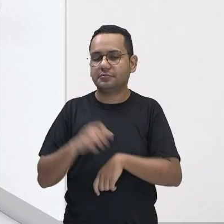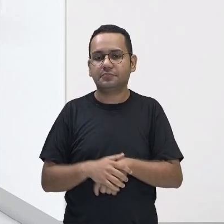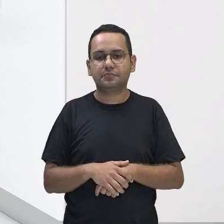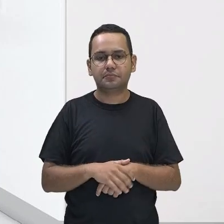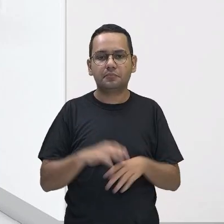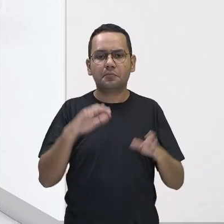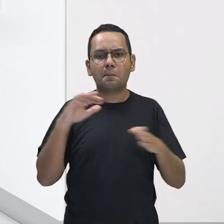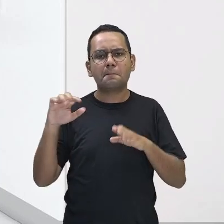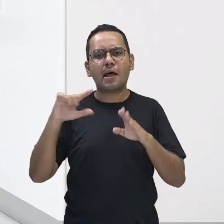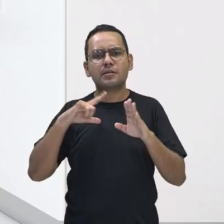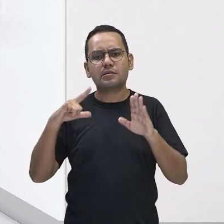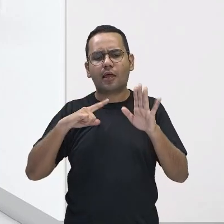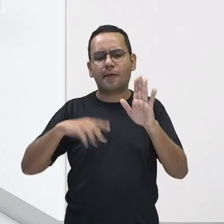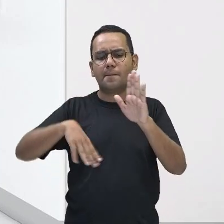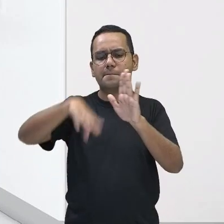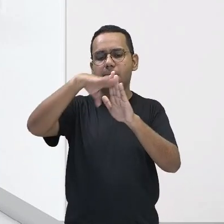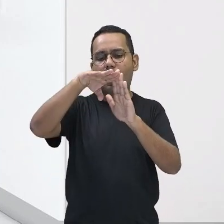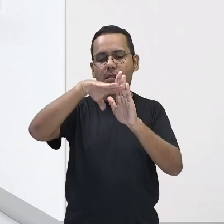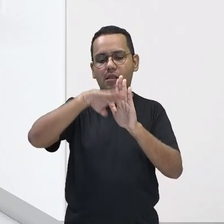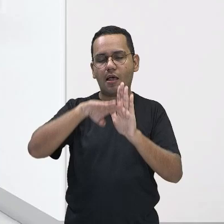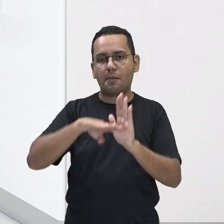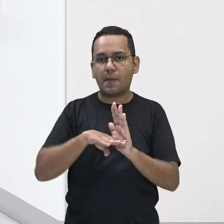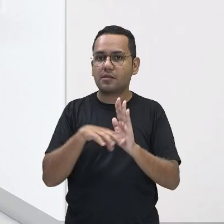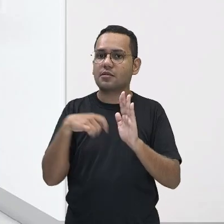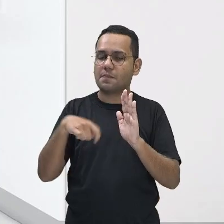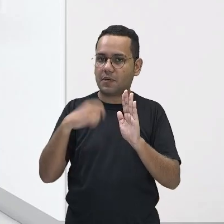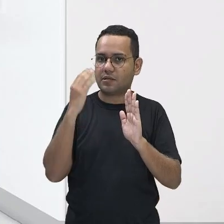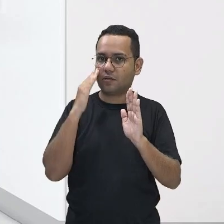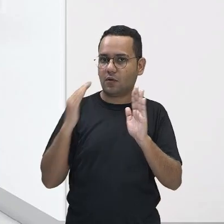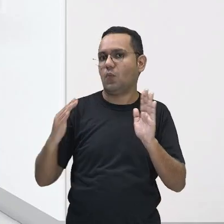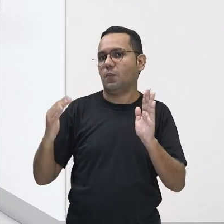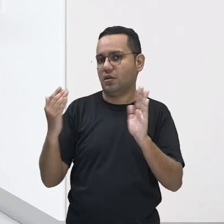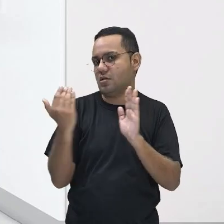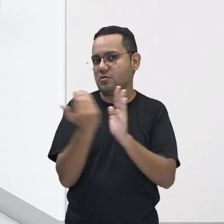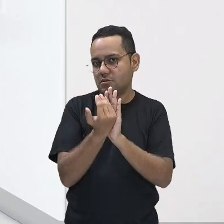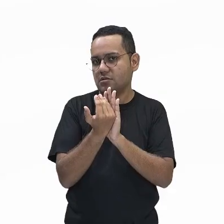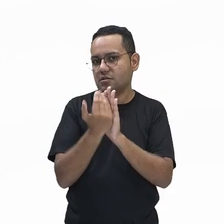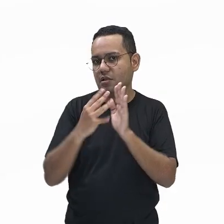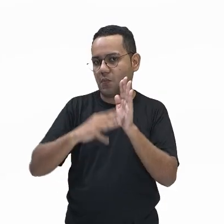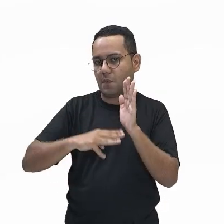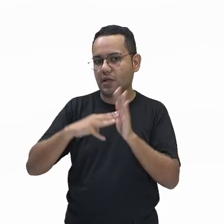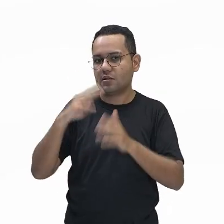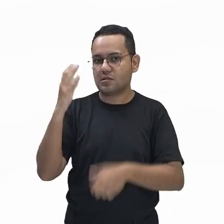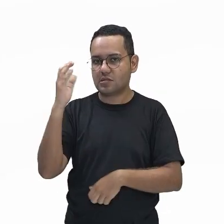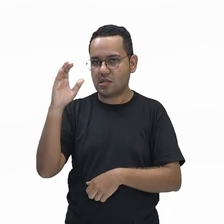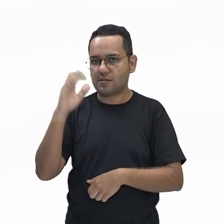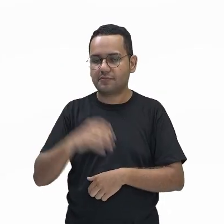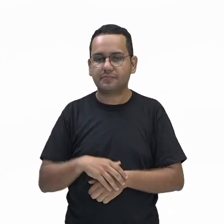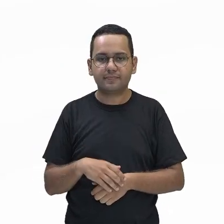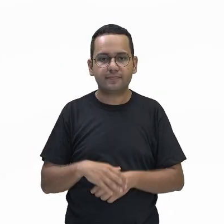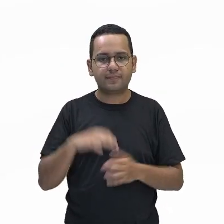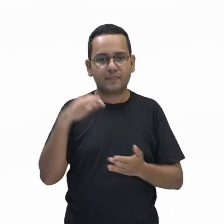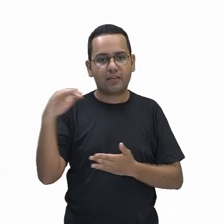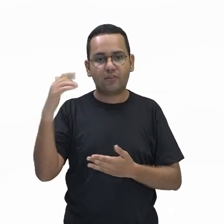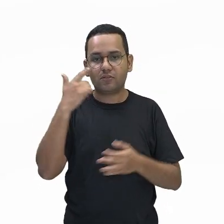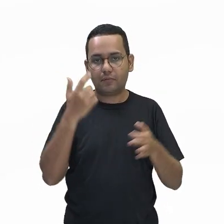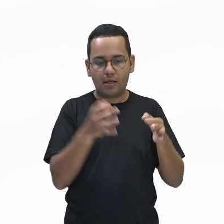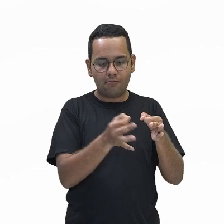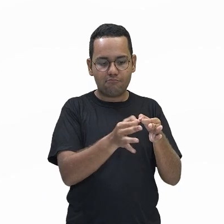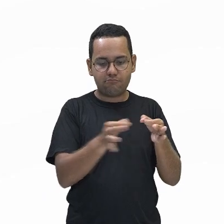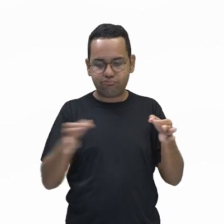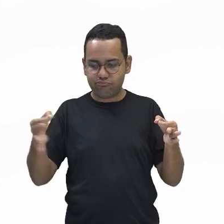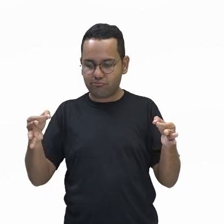aí, um conjunto de etapas desse método científico. E nós vamos ver aí que o primeiro deles é